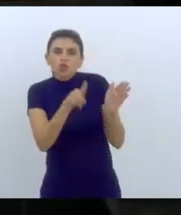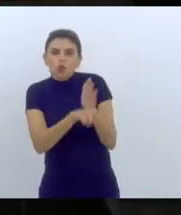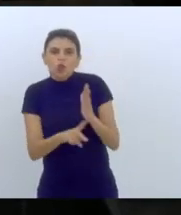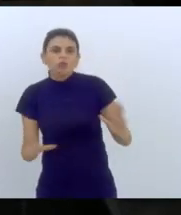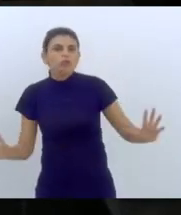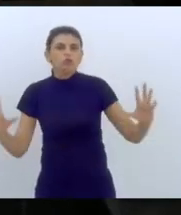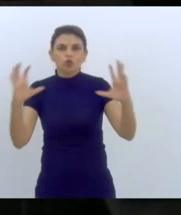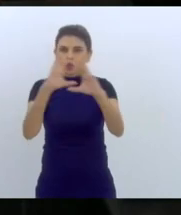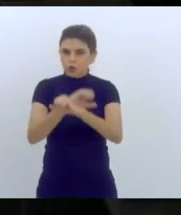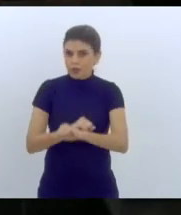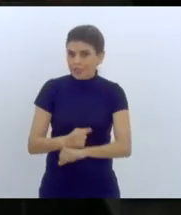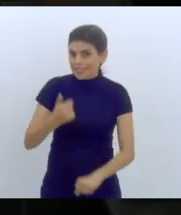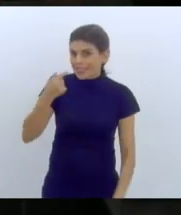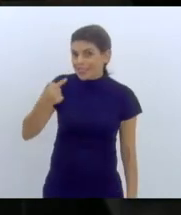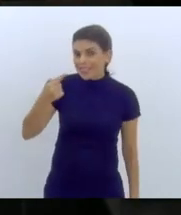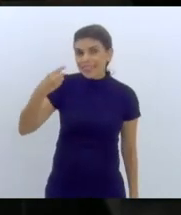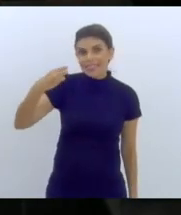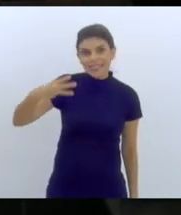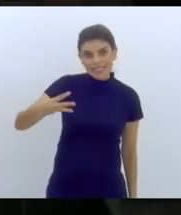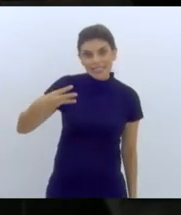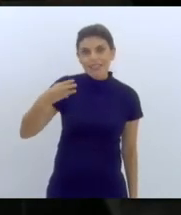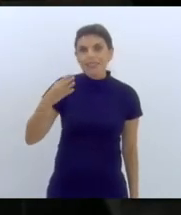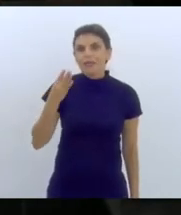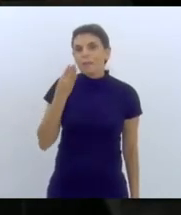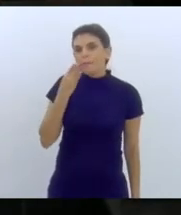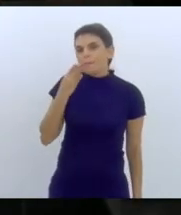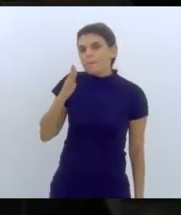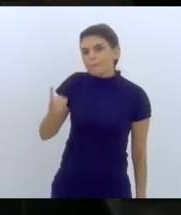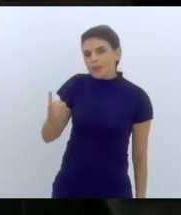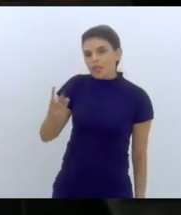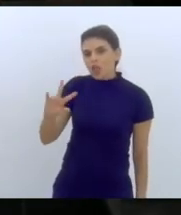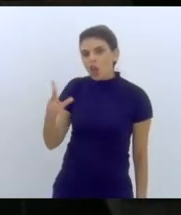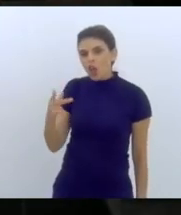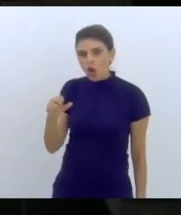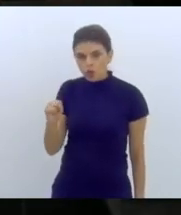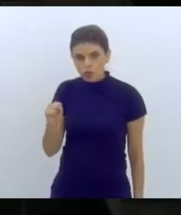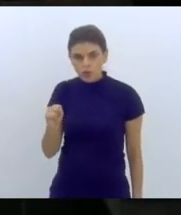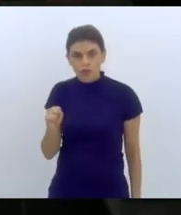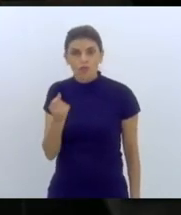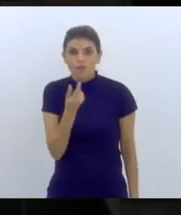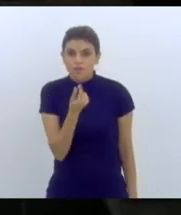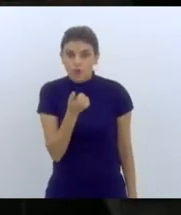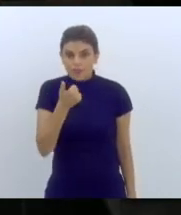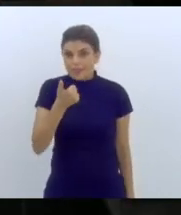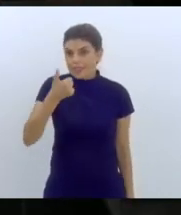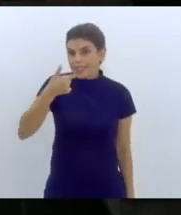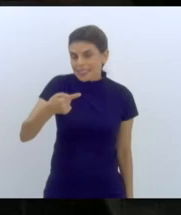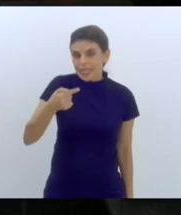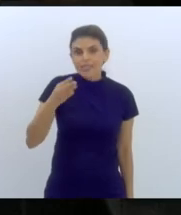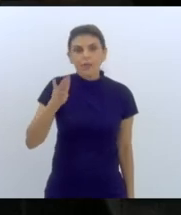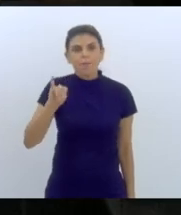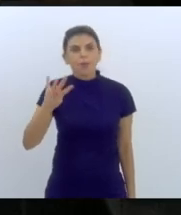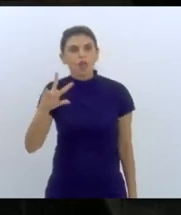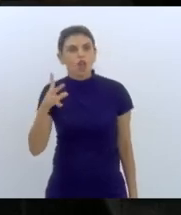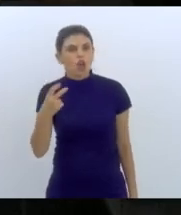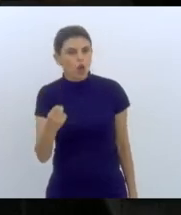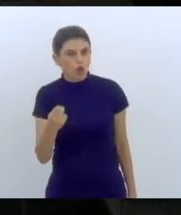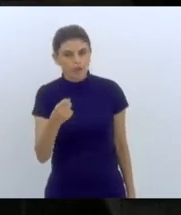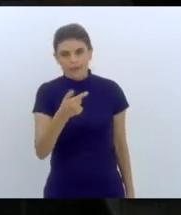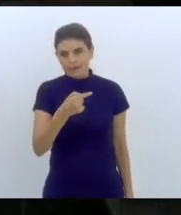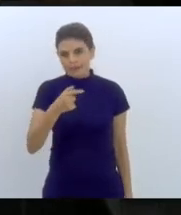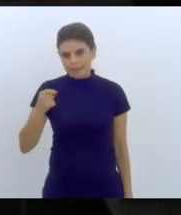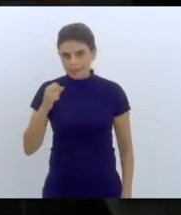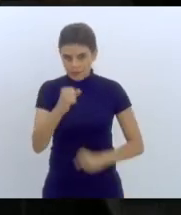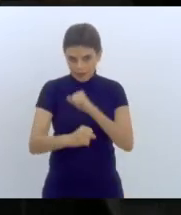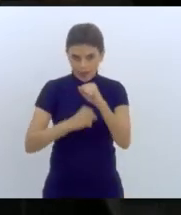de 73 bilhões de deduções, 17 bilhões e 600 no ano